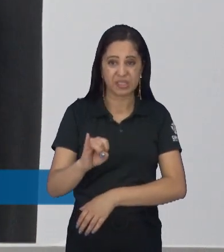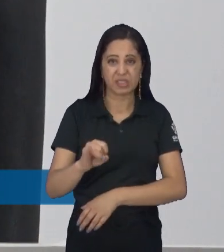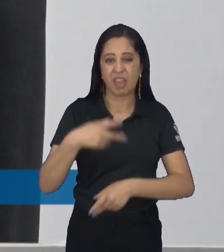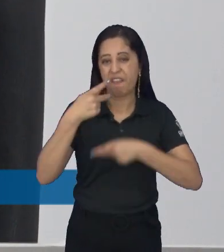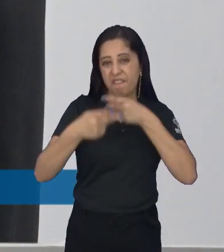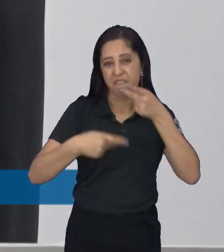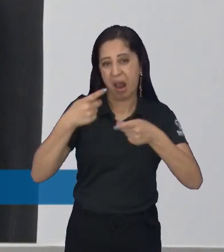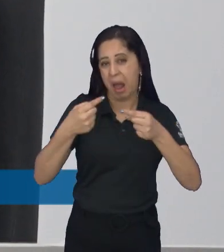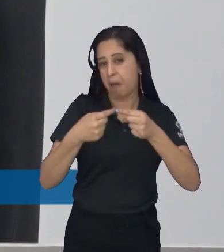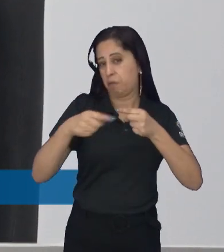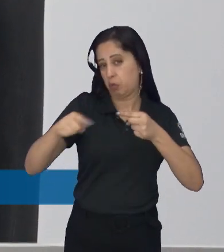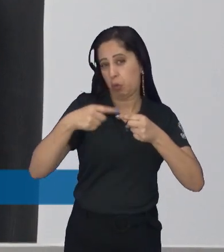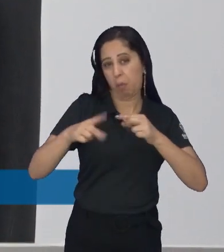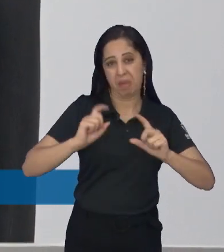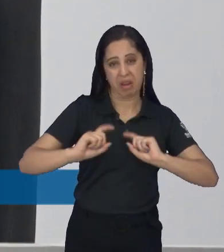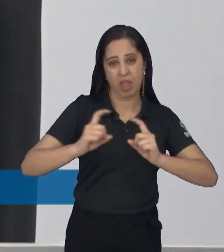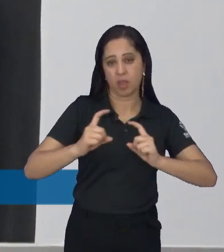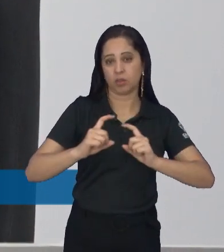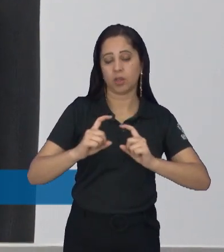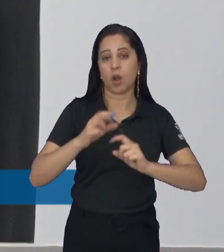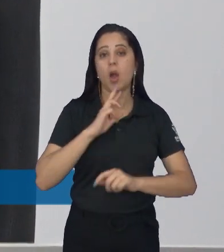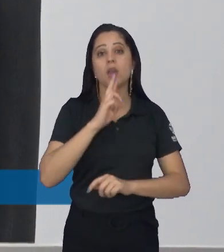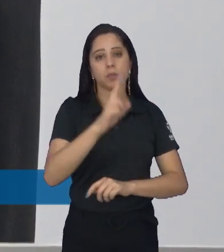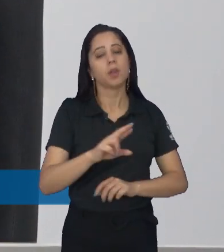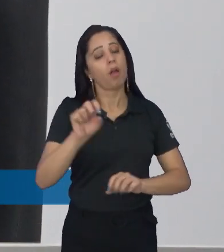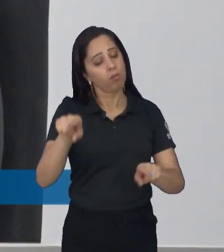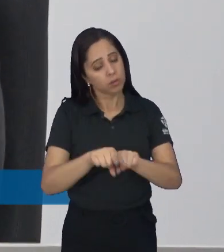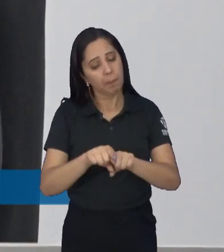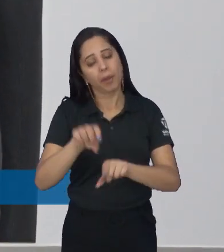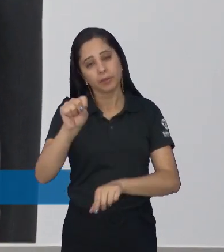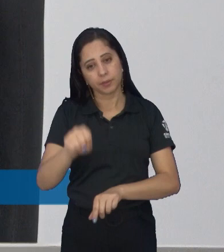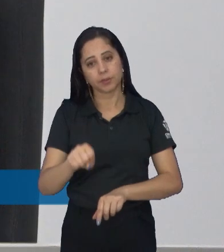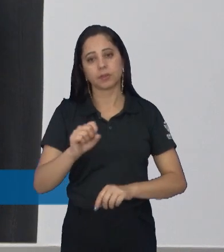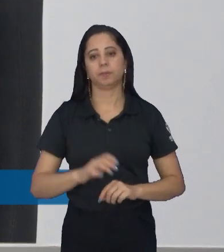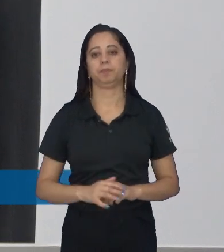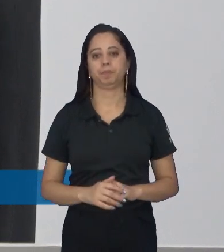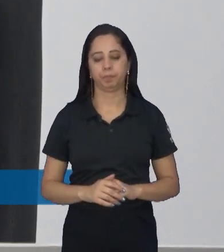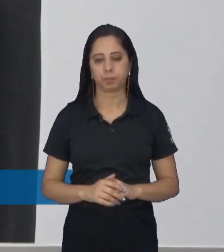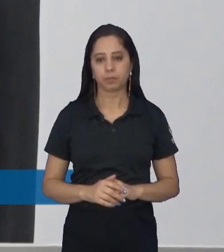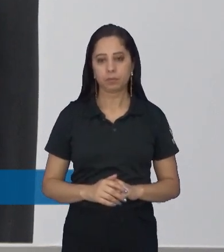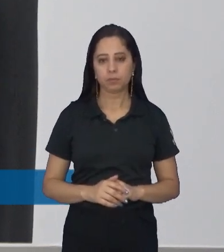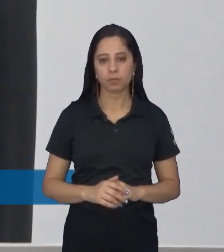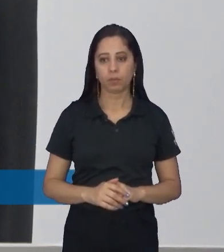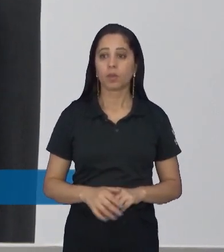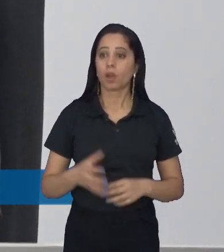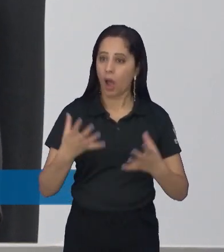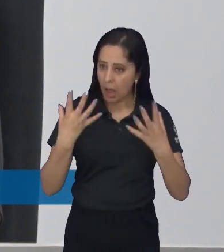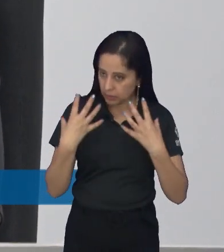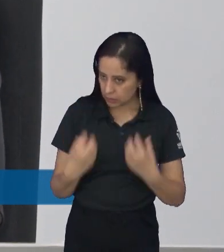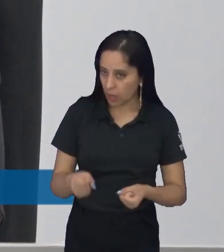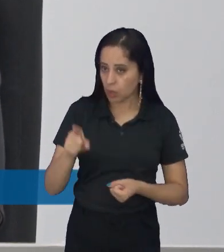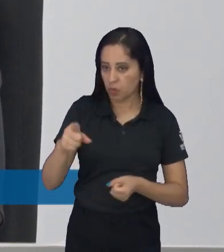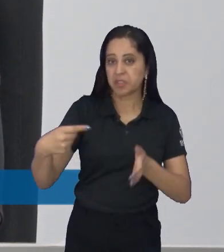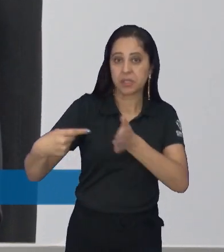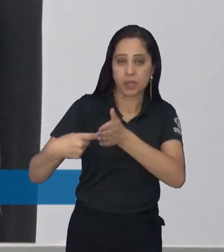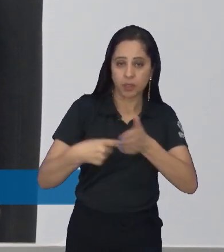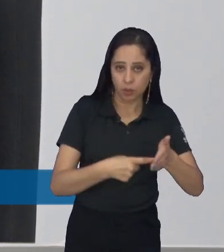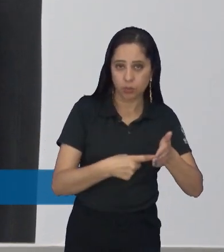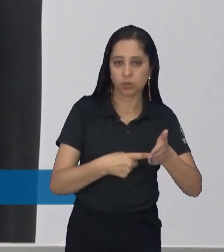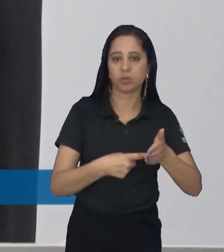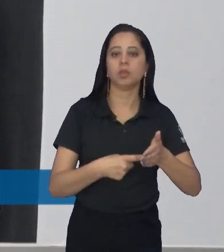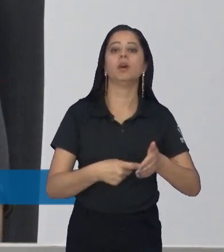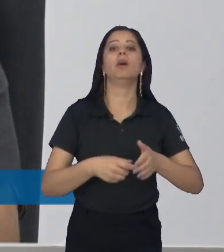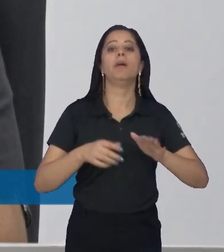não são pertinentes serão respondidas também então nós vamos receber a sua denúncia com relação a isso